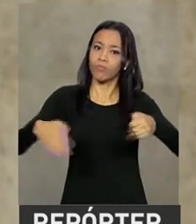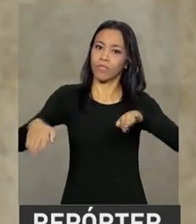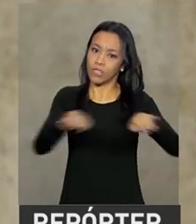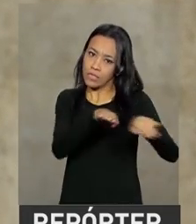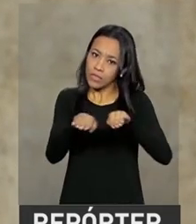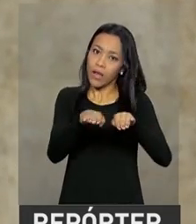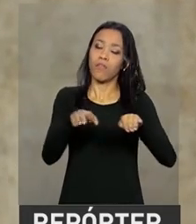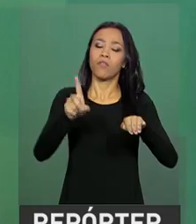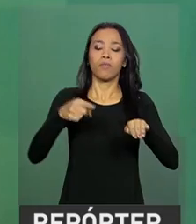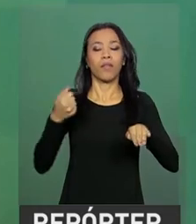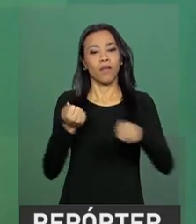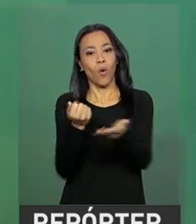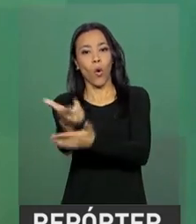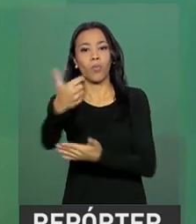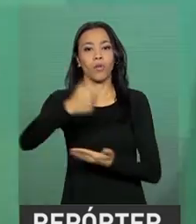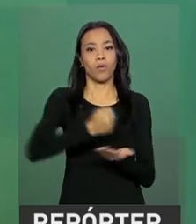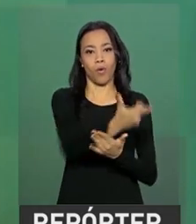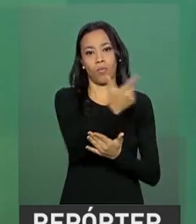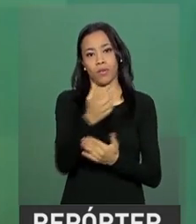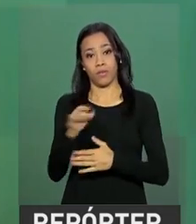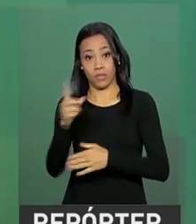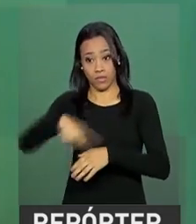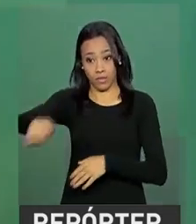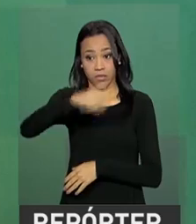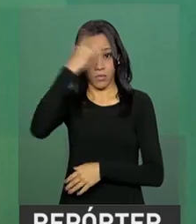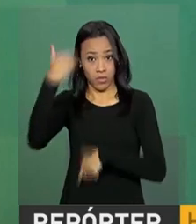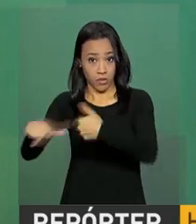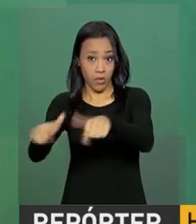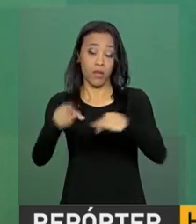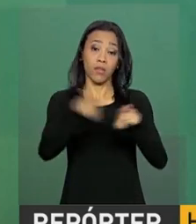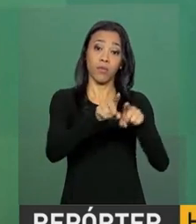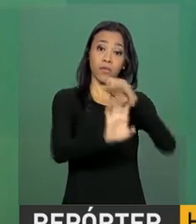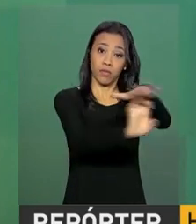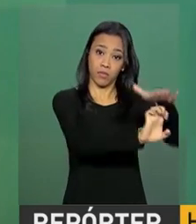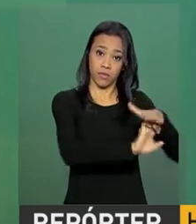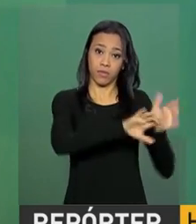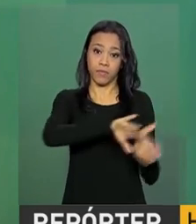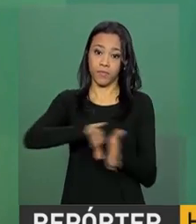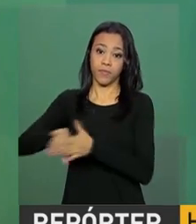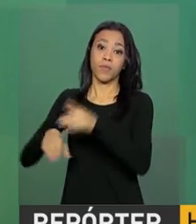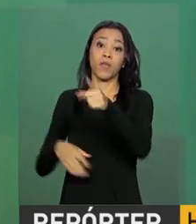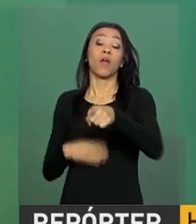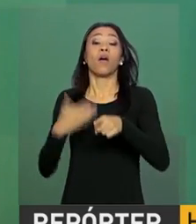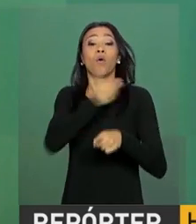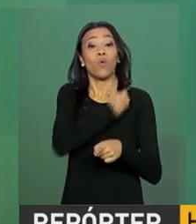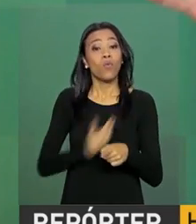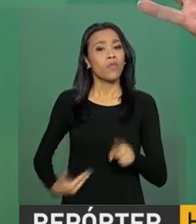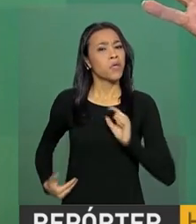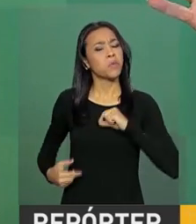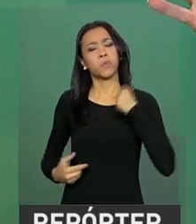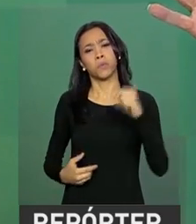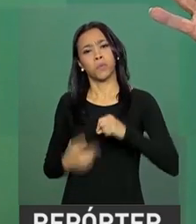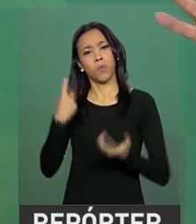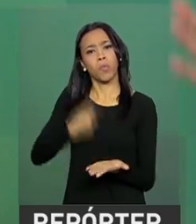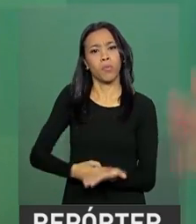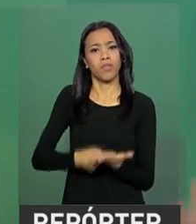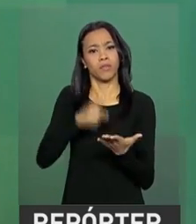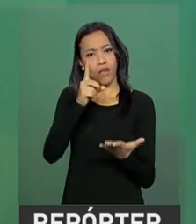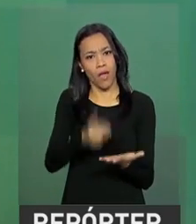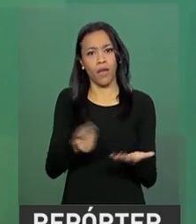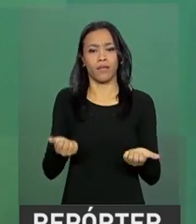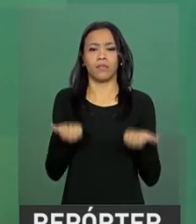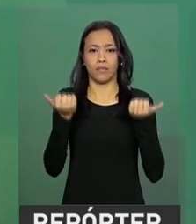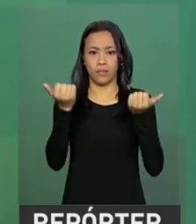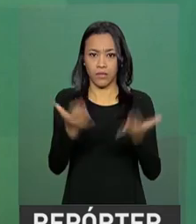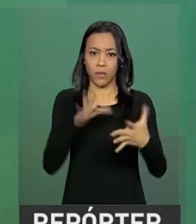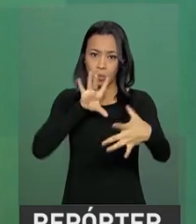aos brasileiros compete ao governo fornecer em primeiro lugar uma estrutura macroeconômica